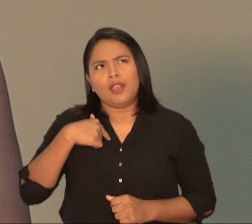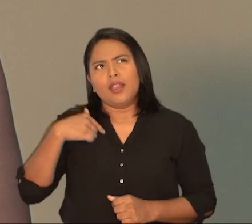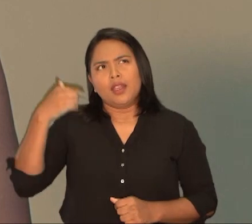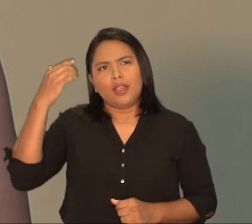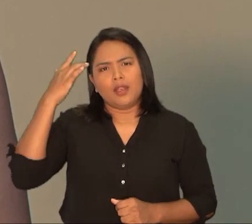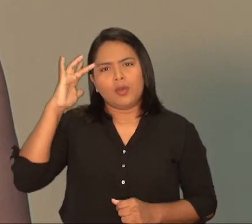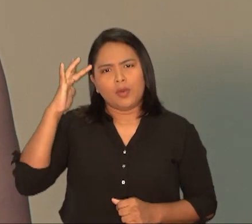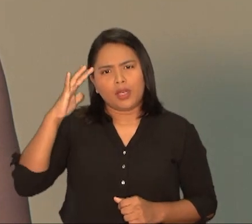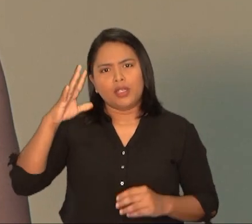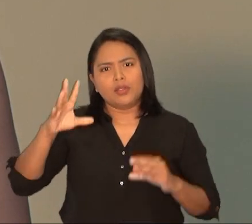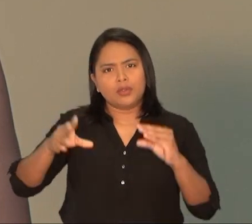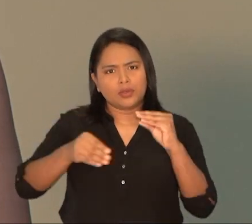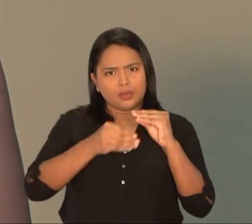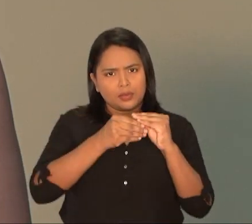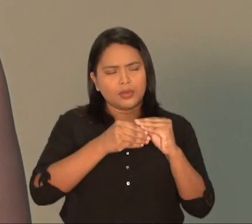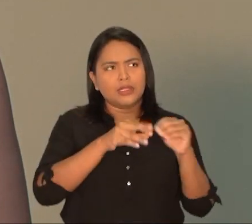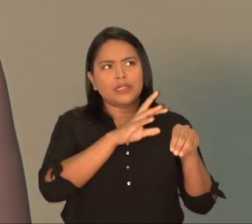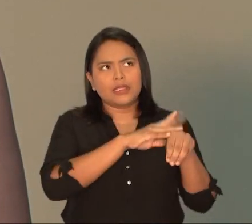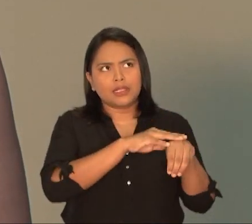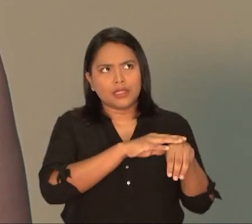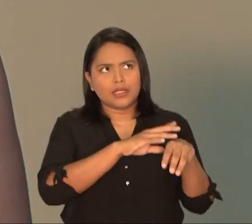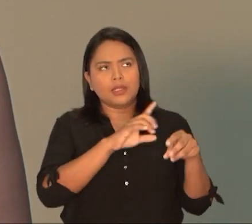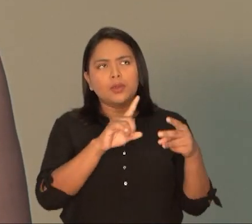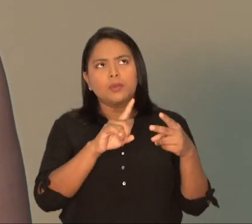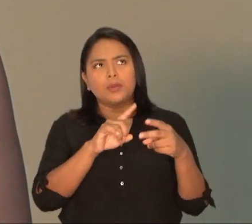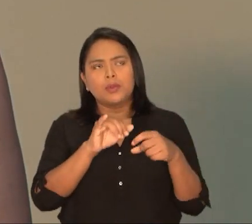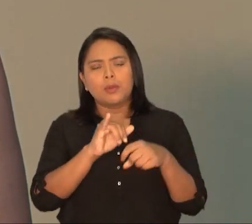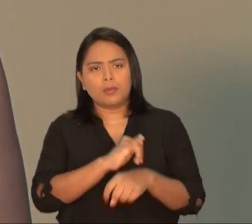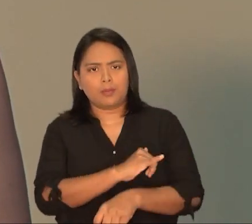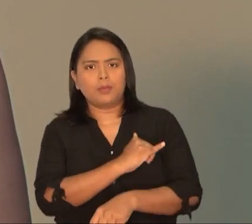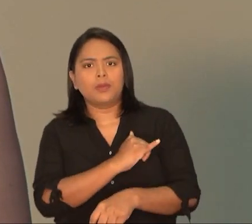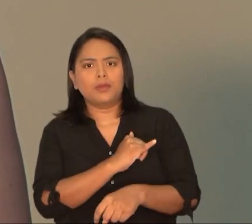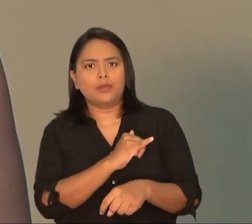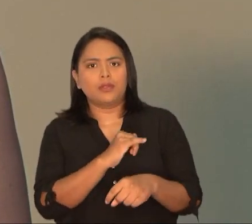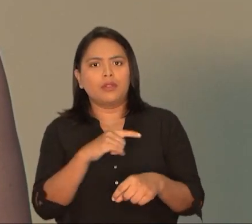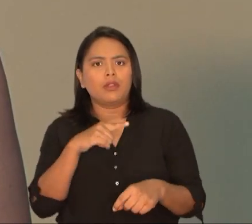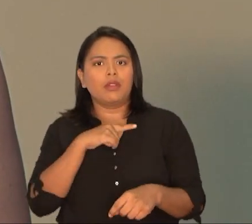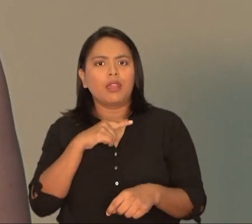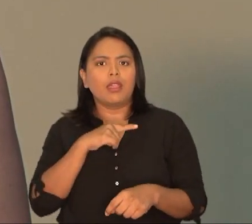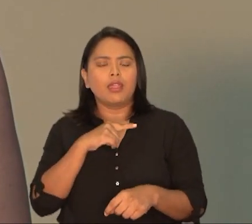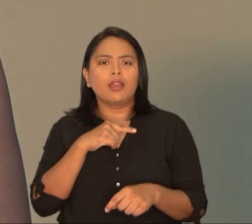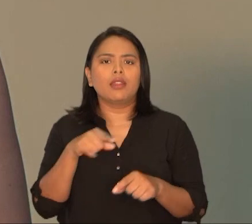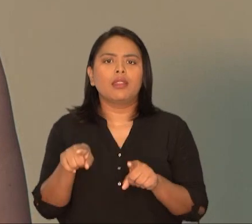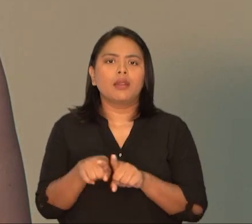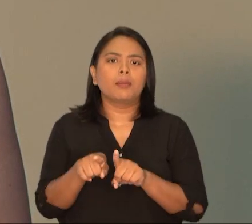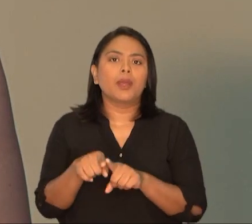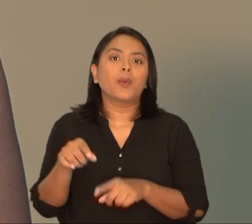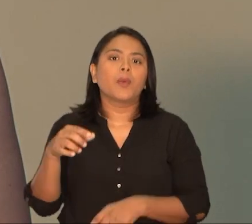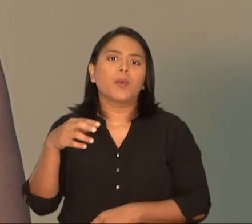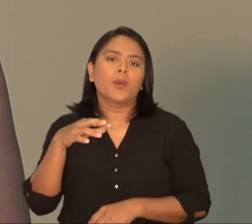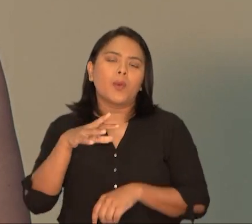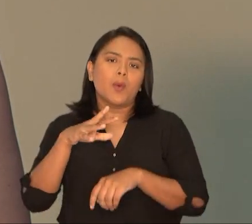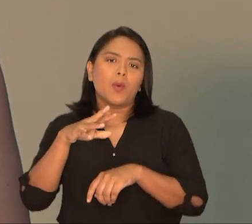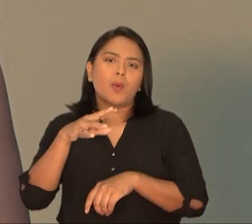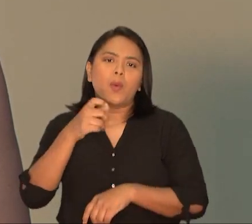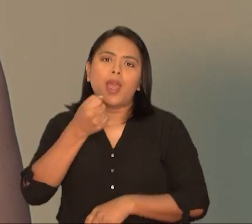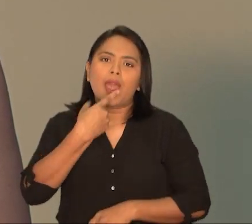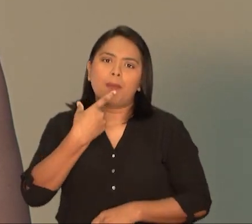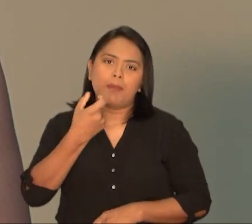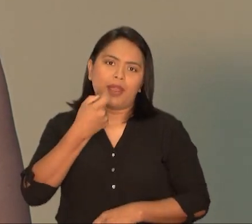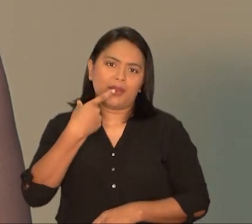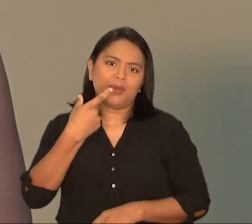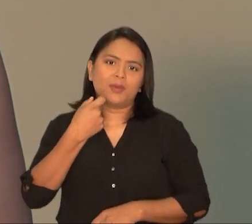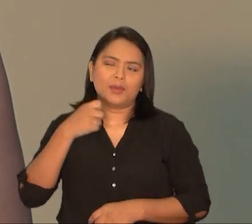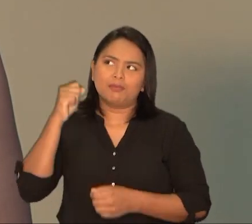da síndrome de Prader-Willi, obesidade, a quantidade de antipsicóticos que ele precisou tomar ao longo de toda a vida